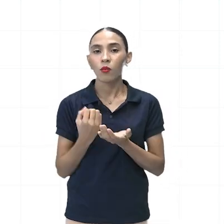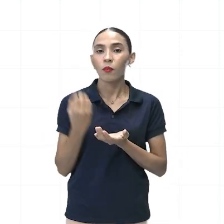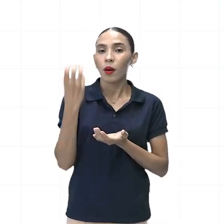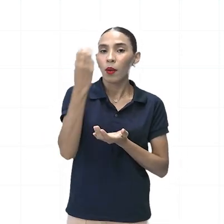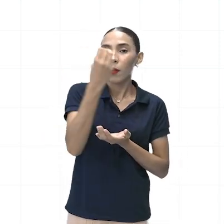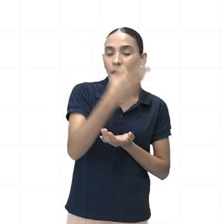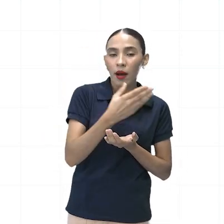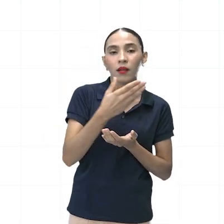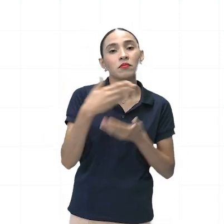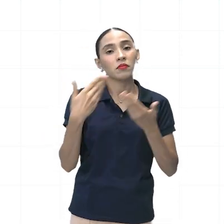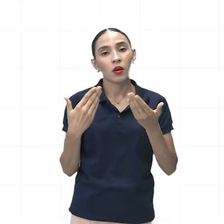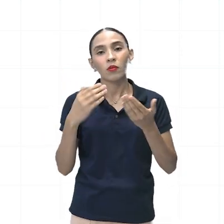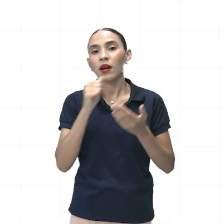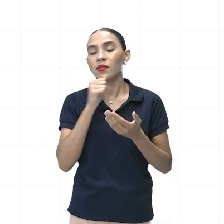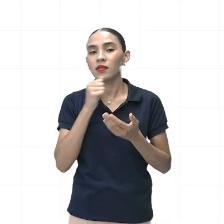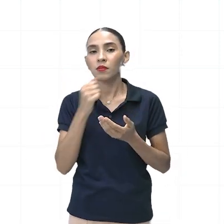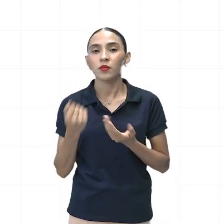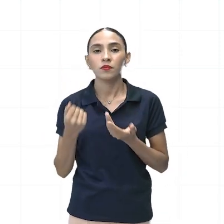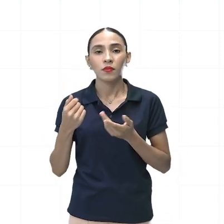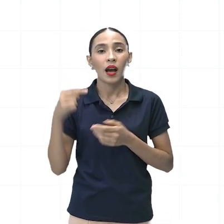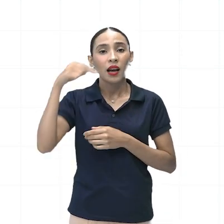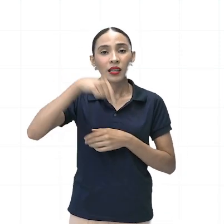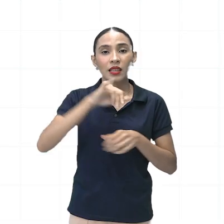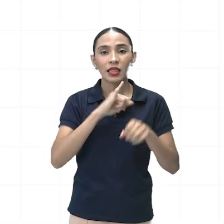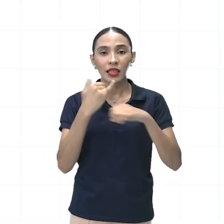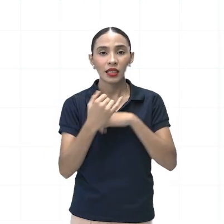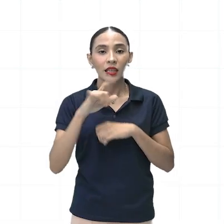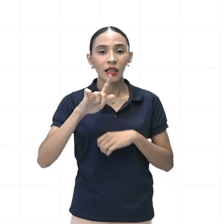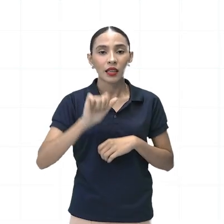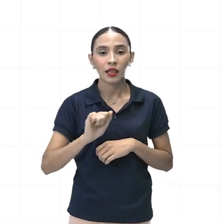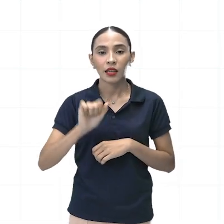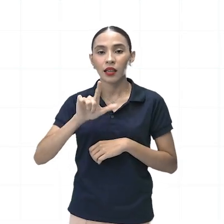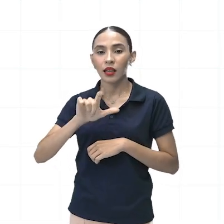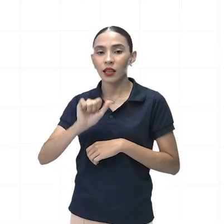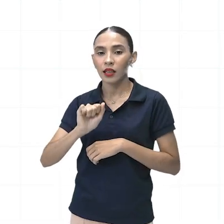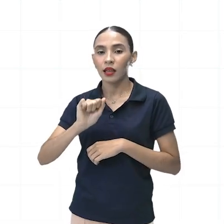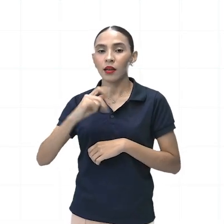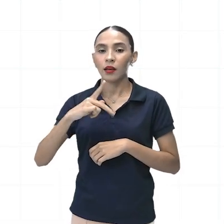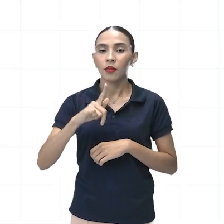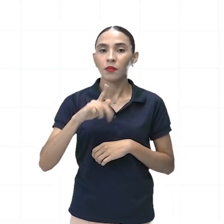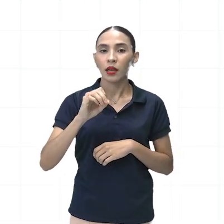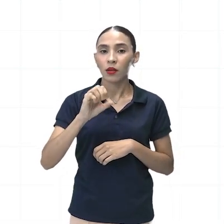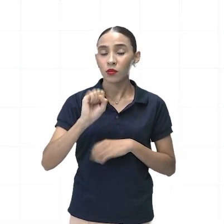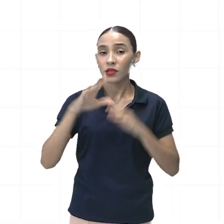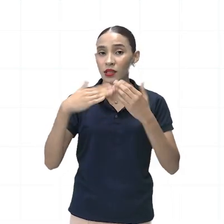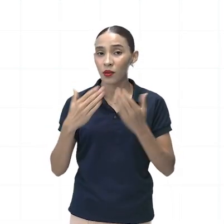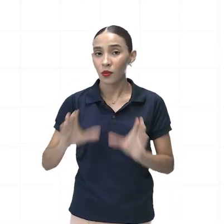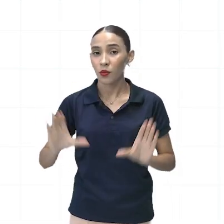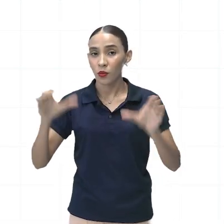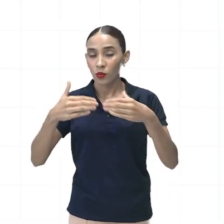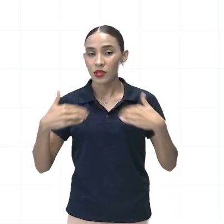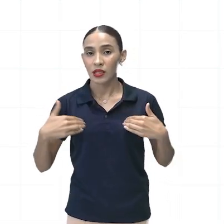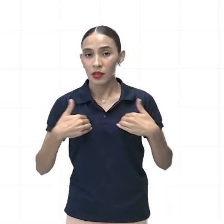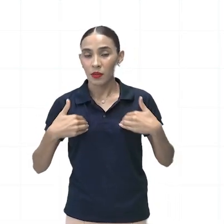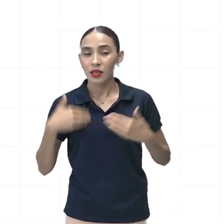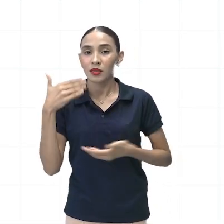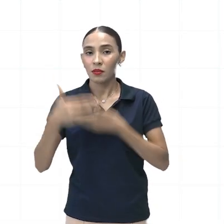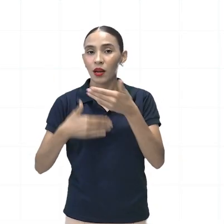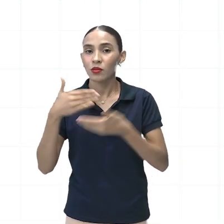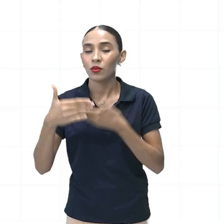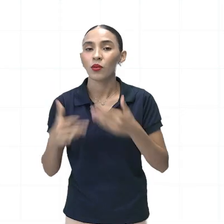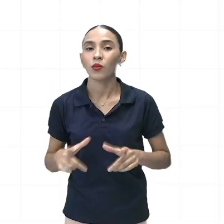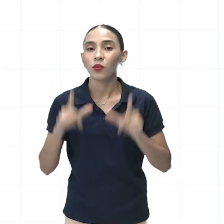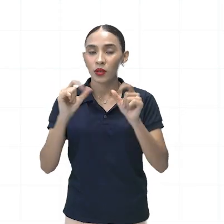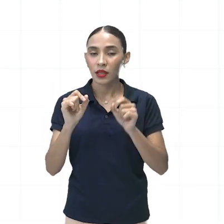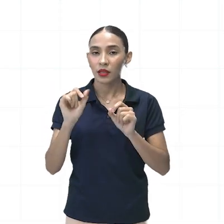e foi, por algum motivo, levada às Ilhas de Galápagos. E lá naquelas ilhas, esse grupo de seres vivos passou por um